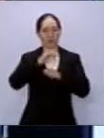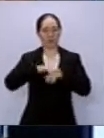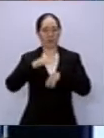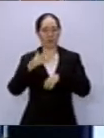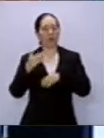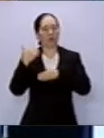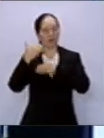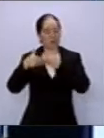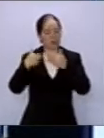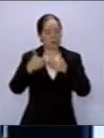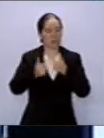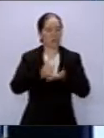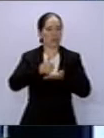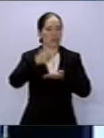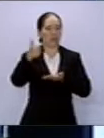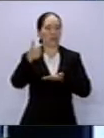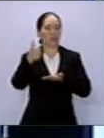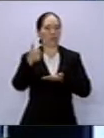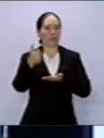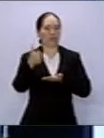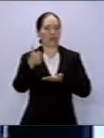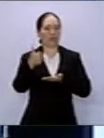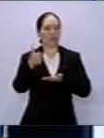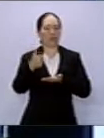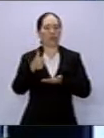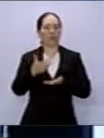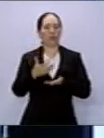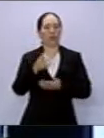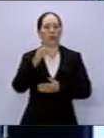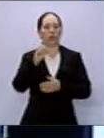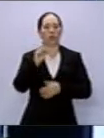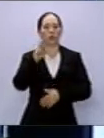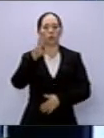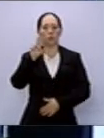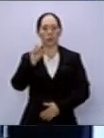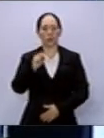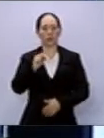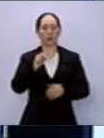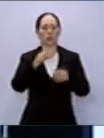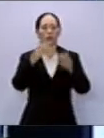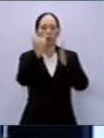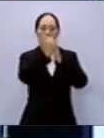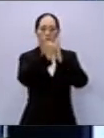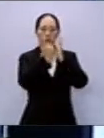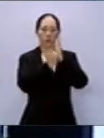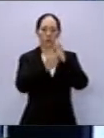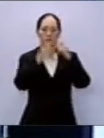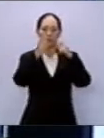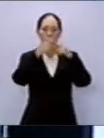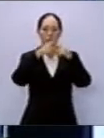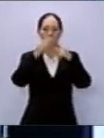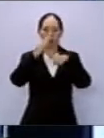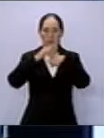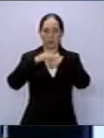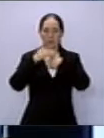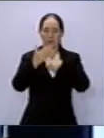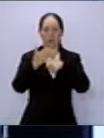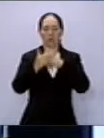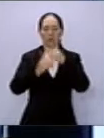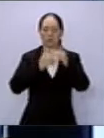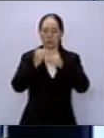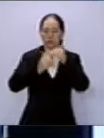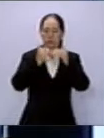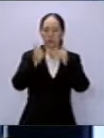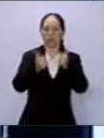questão dos mais médicos vem a valorizar esse investimento agora eu queria dar um bem defender e deixar bastante